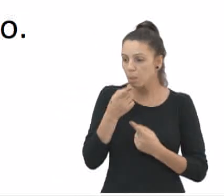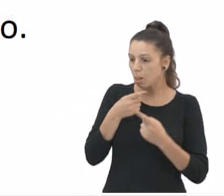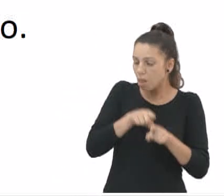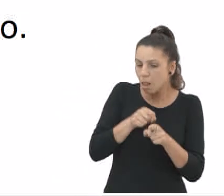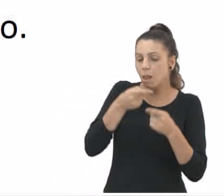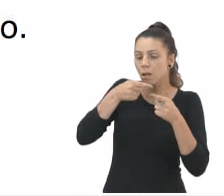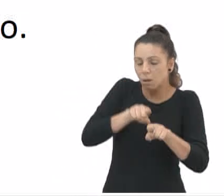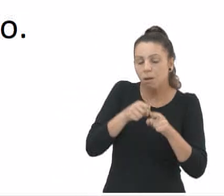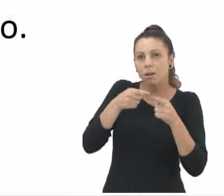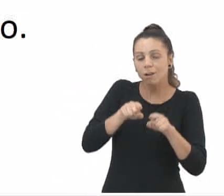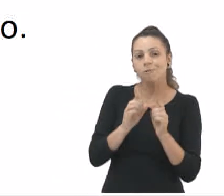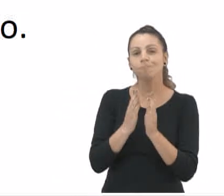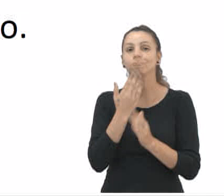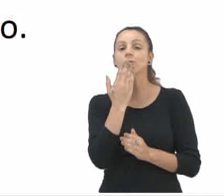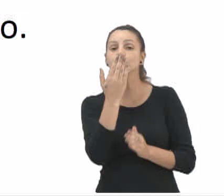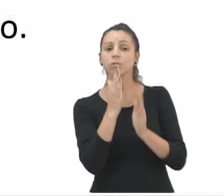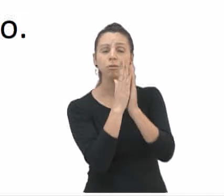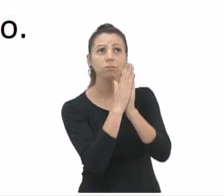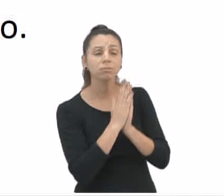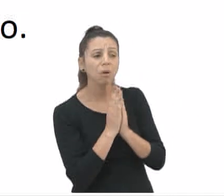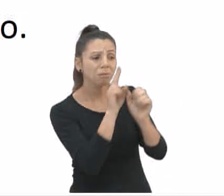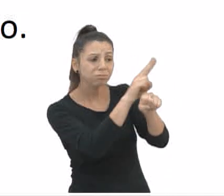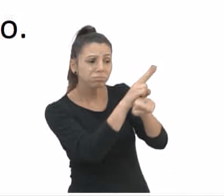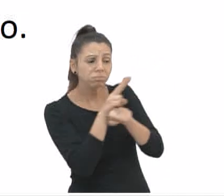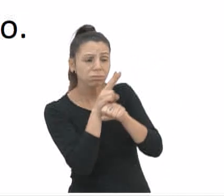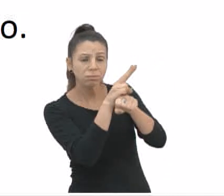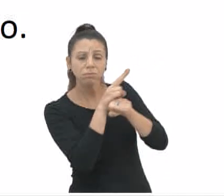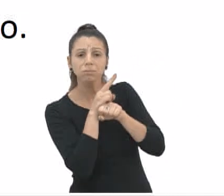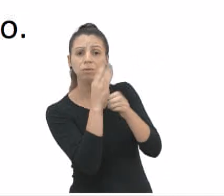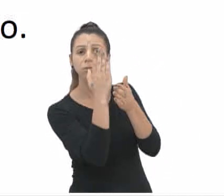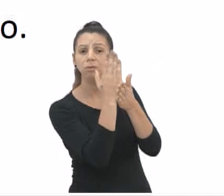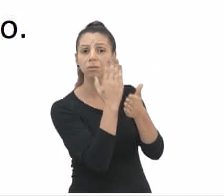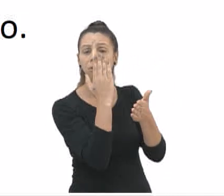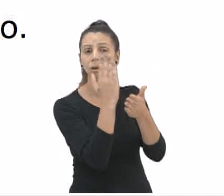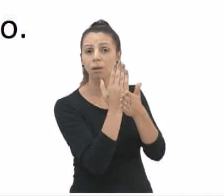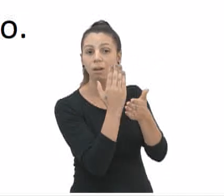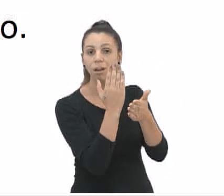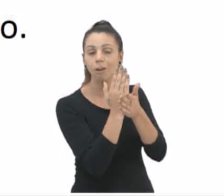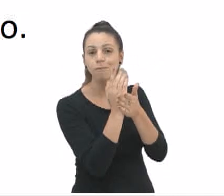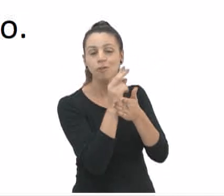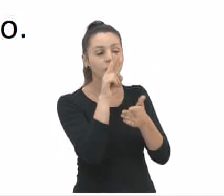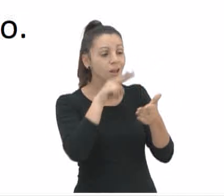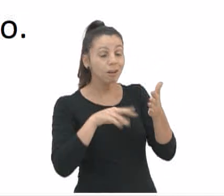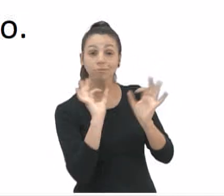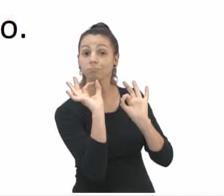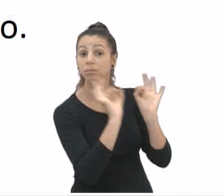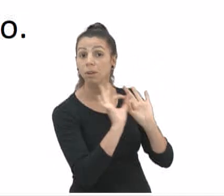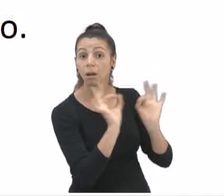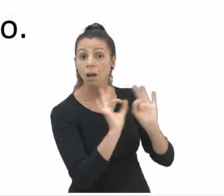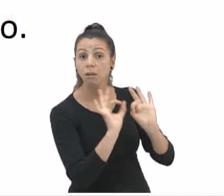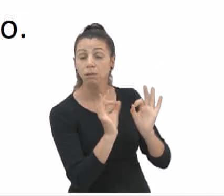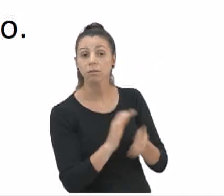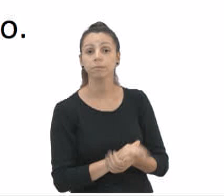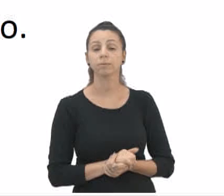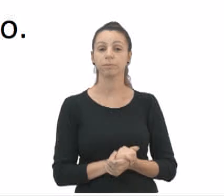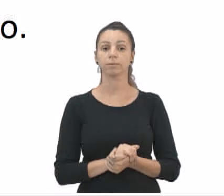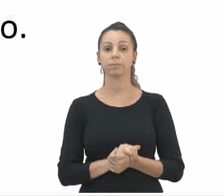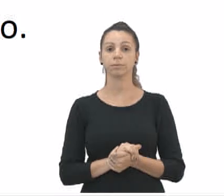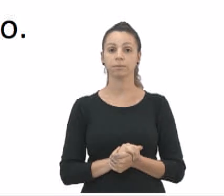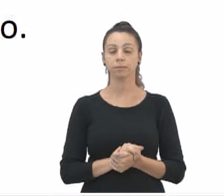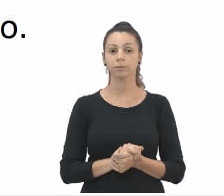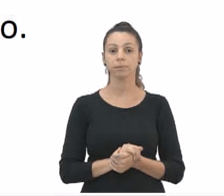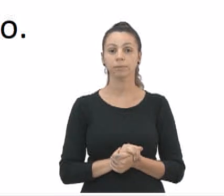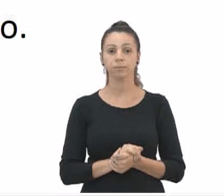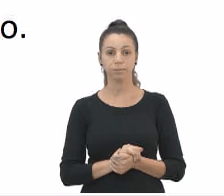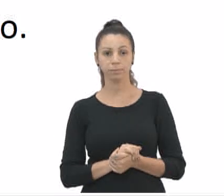a implorar-lhe emprestados os livros que ela não lia. Até que veio